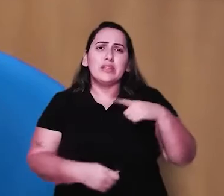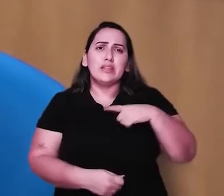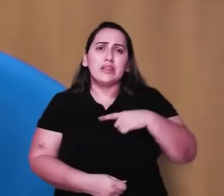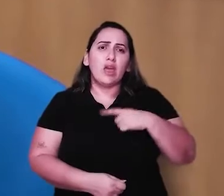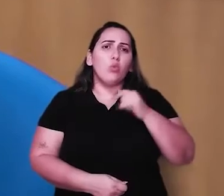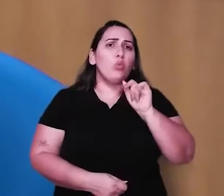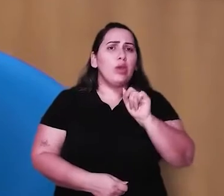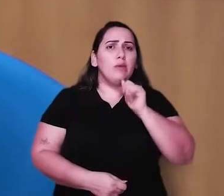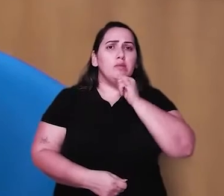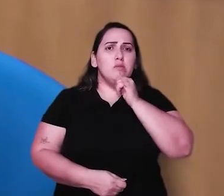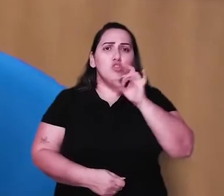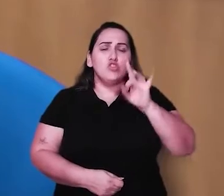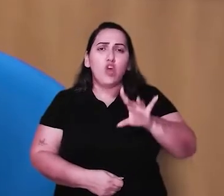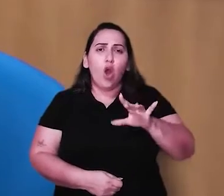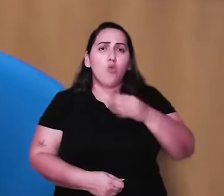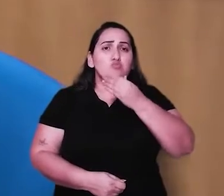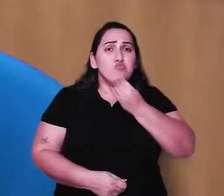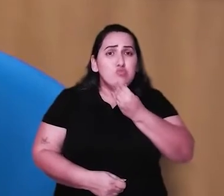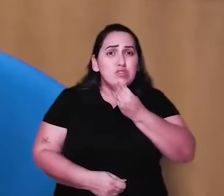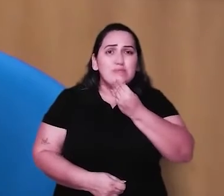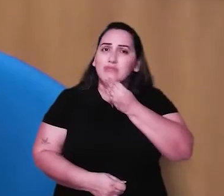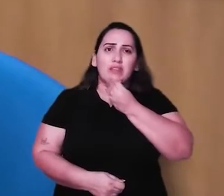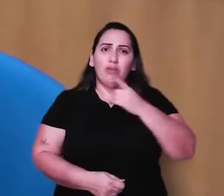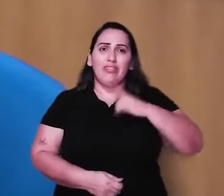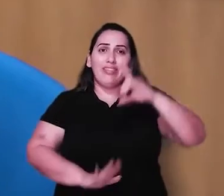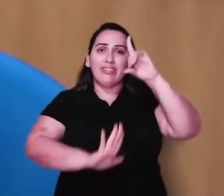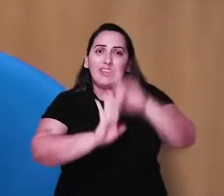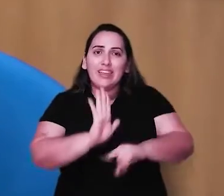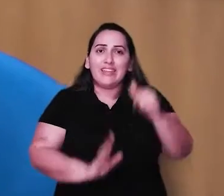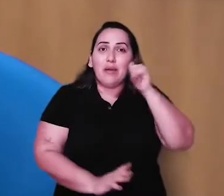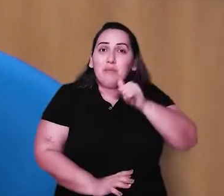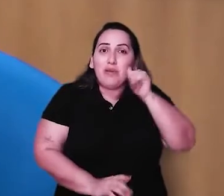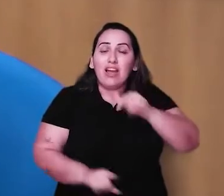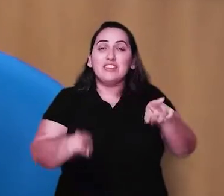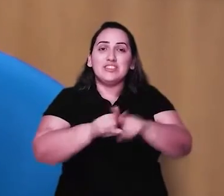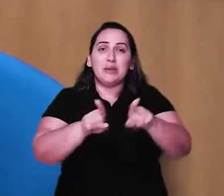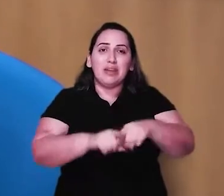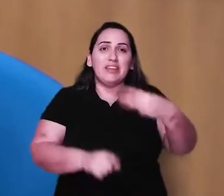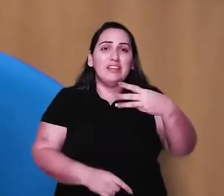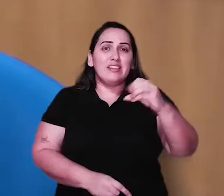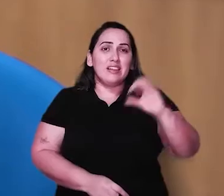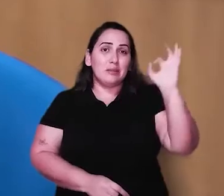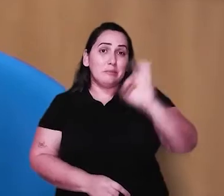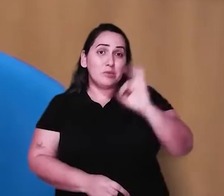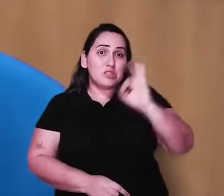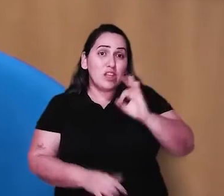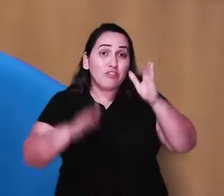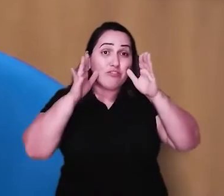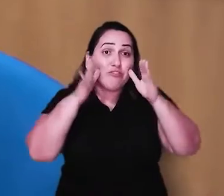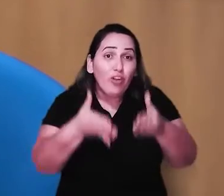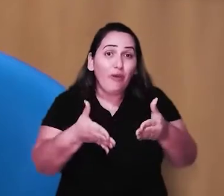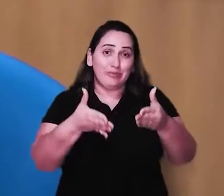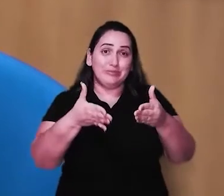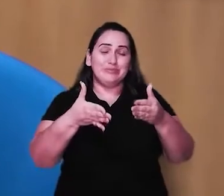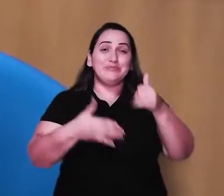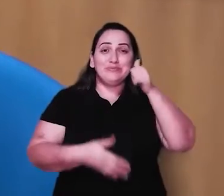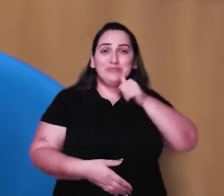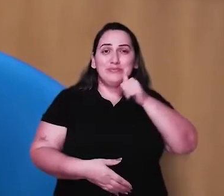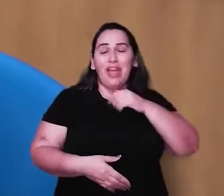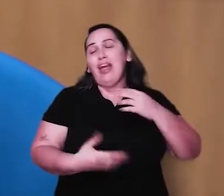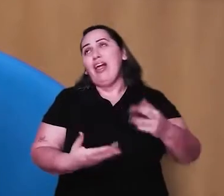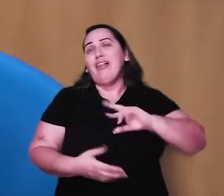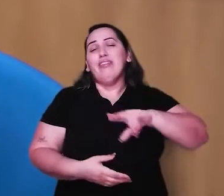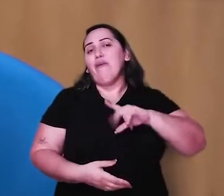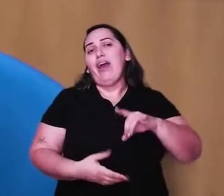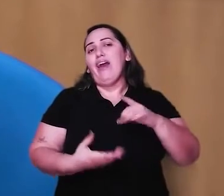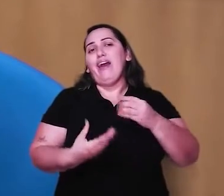ter 70% das vagas destinadas para as mulheres e 30% das vagas destinadas para os homens. Então, não